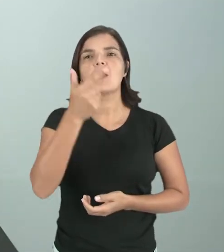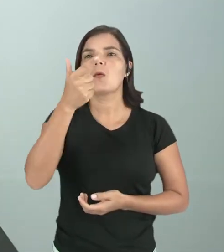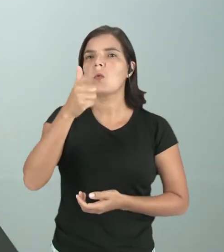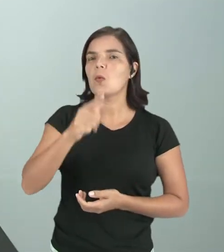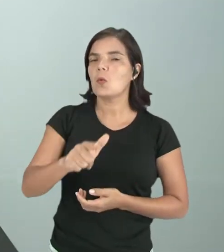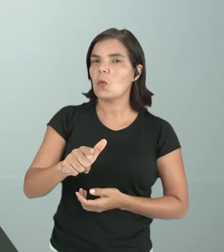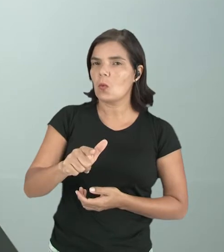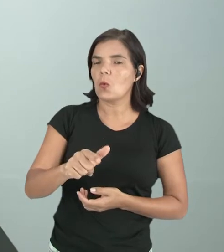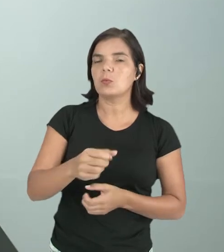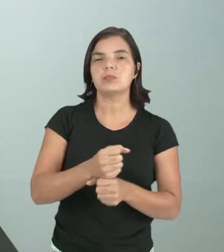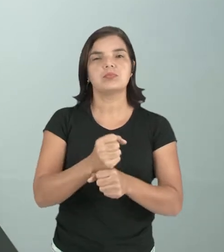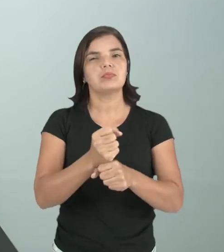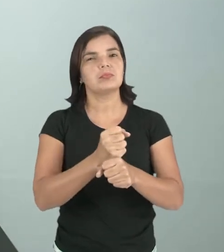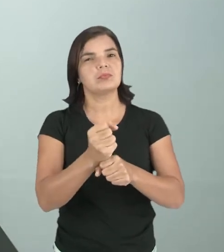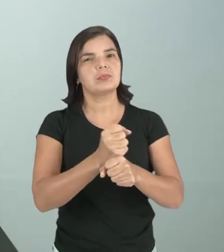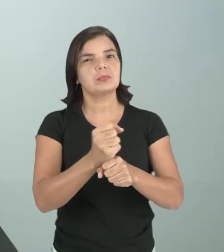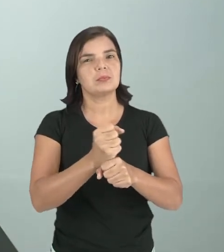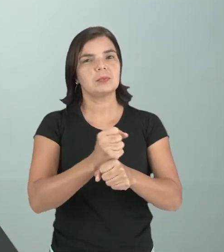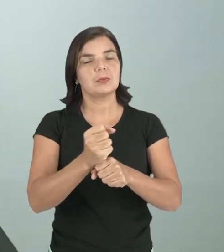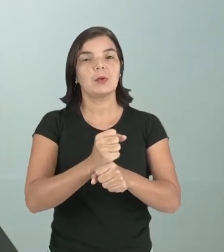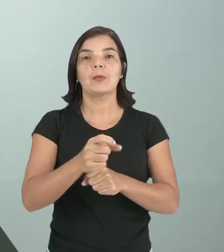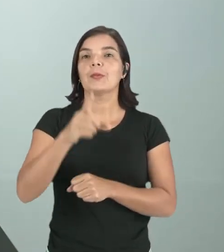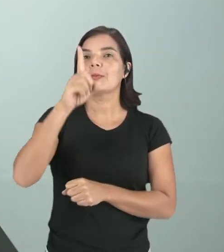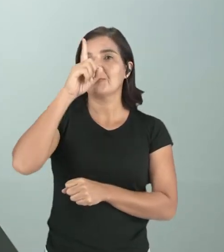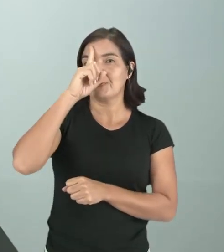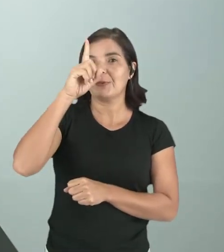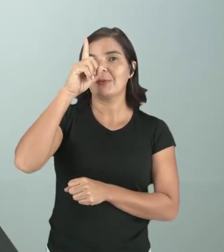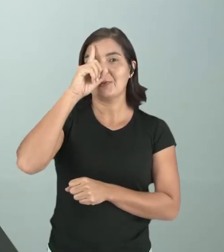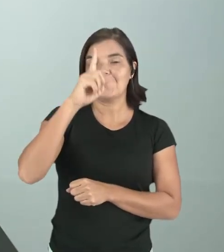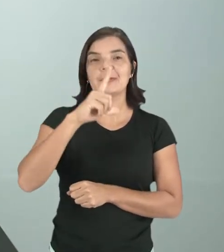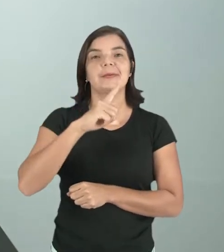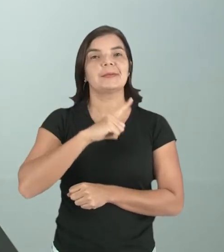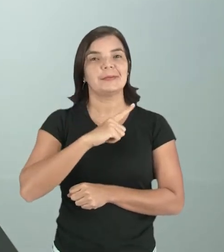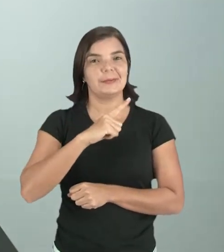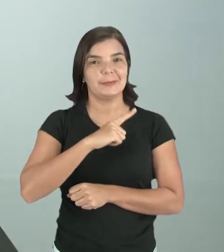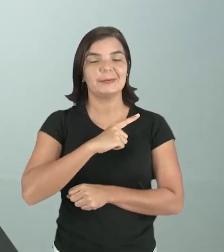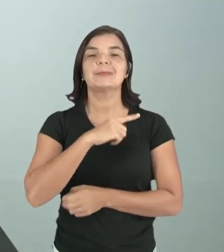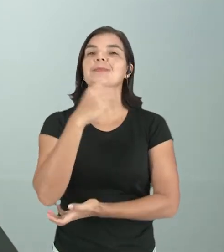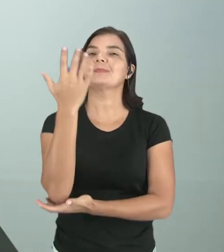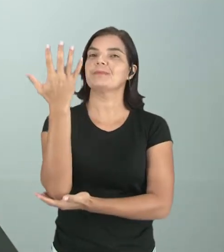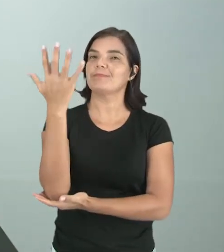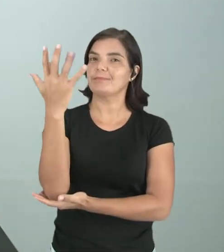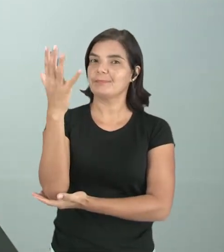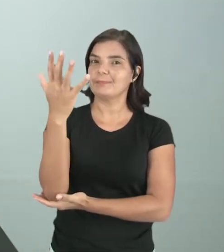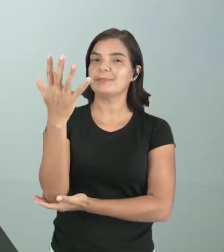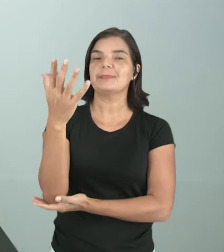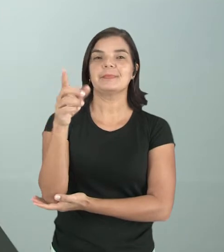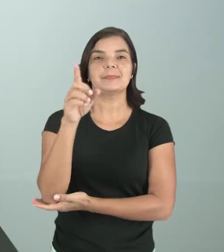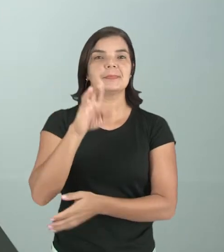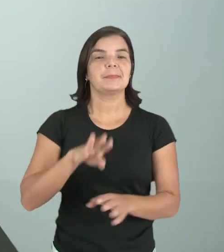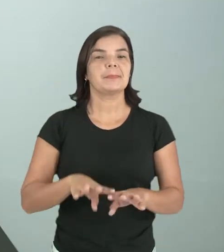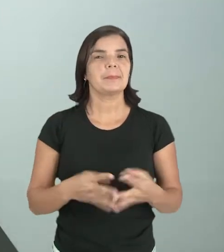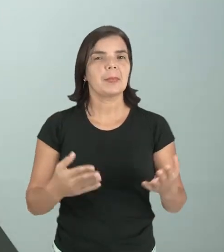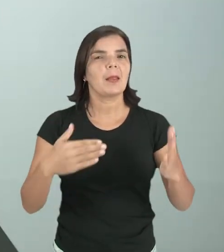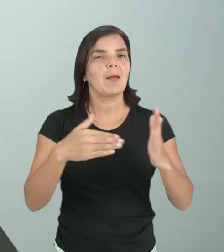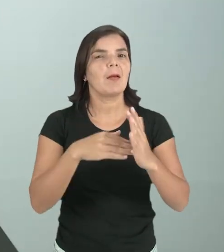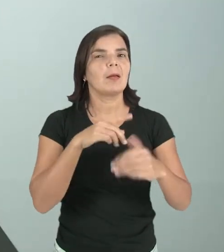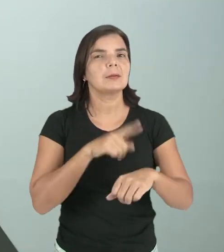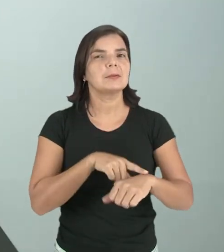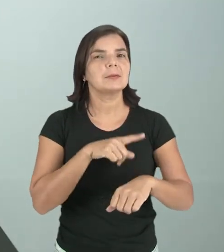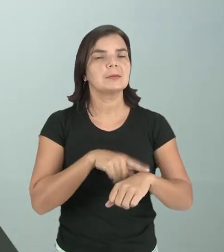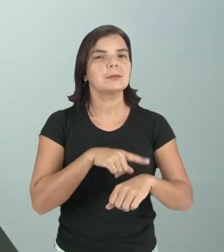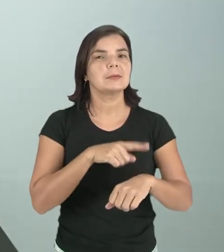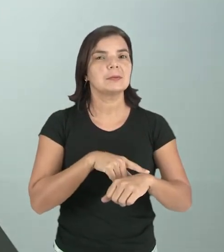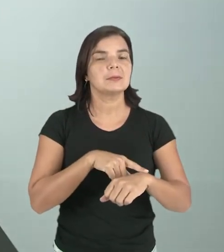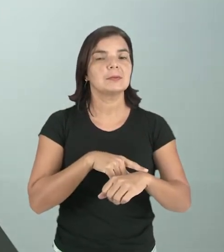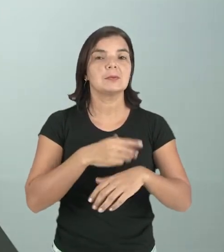por longos anos. Todo ano ela irá se reproduzir. Até chegar um tempo